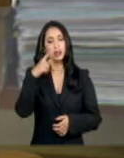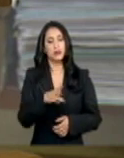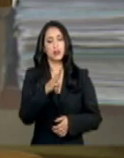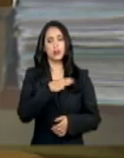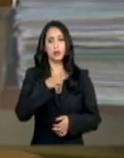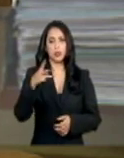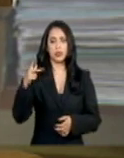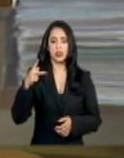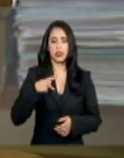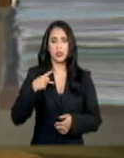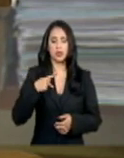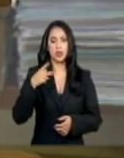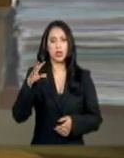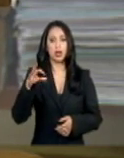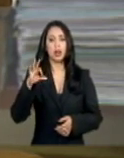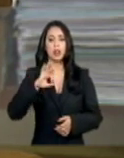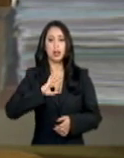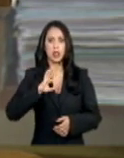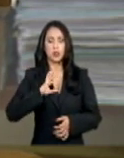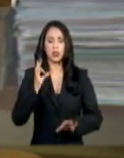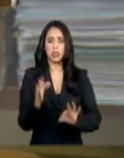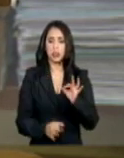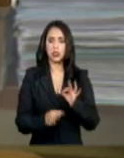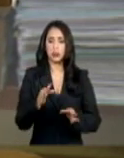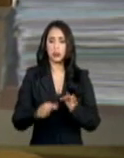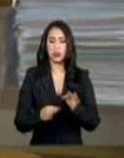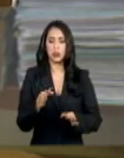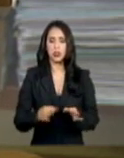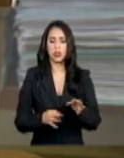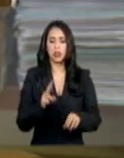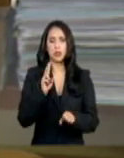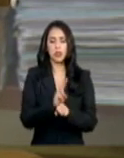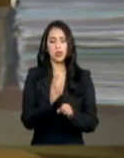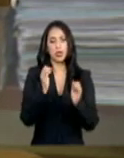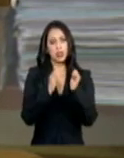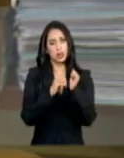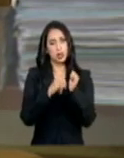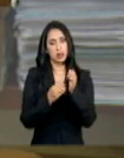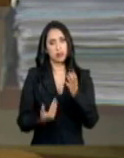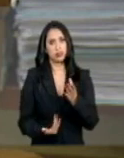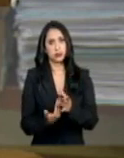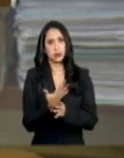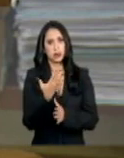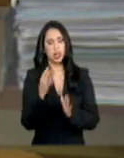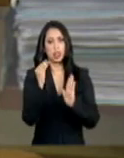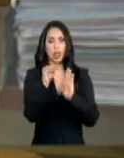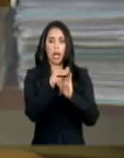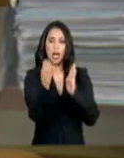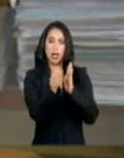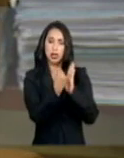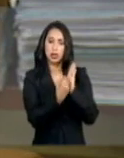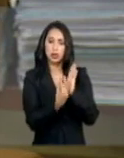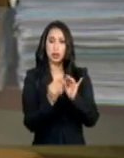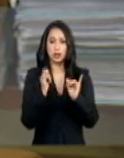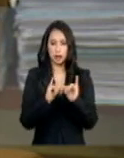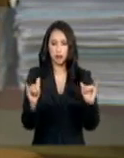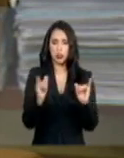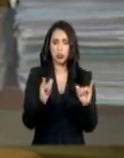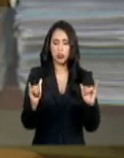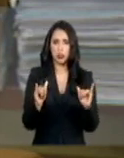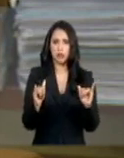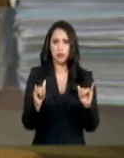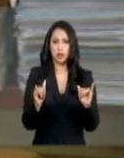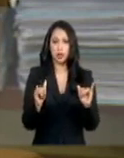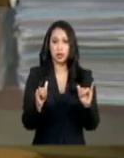público ea polícia judiciária o dever de preservar o sigilo de tais dados em informações que lhes foram transmitidos